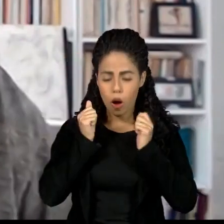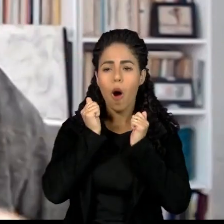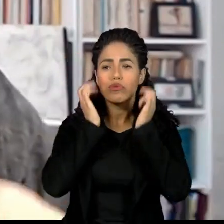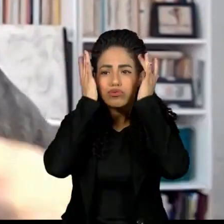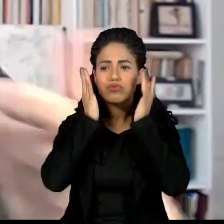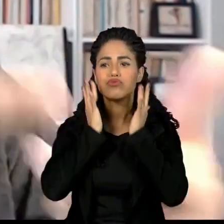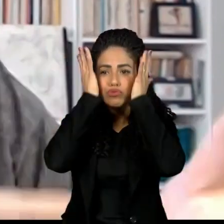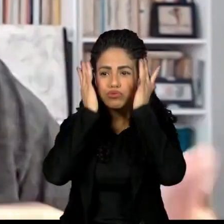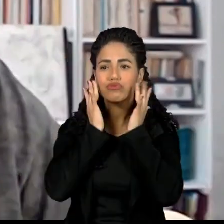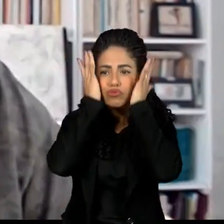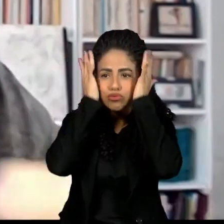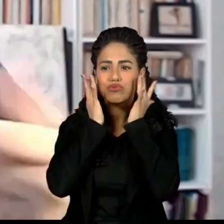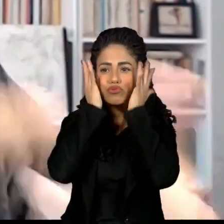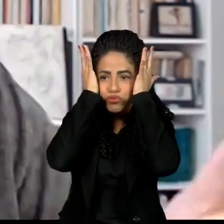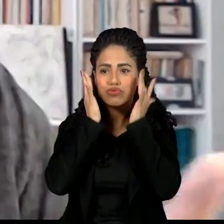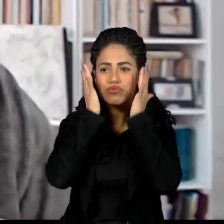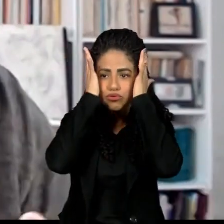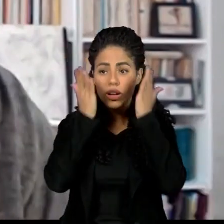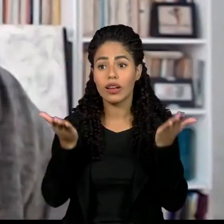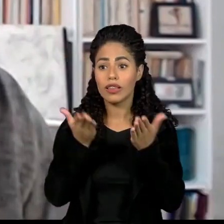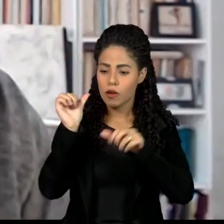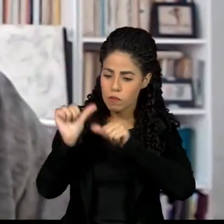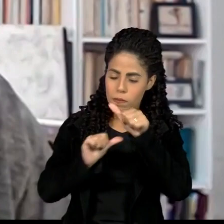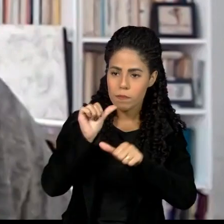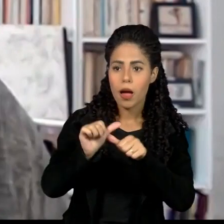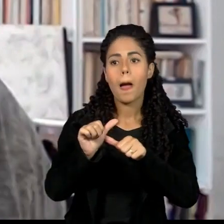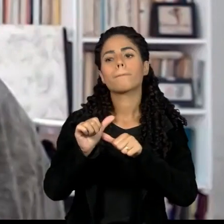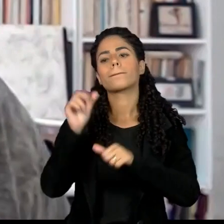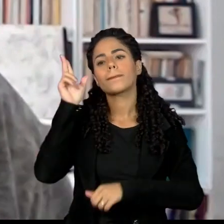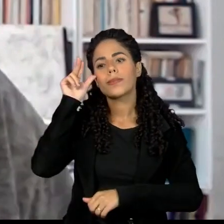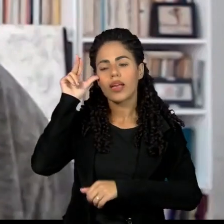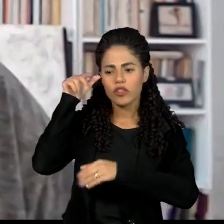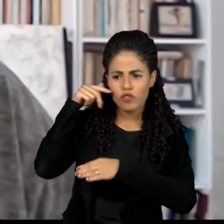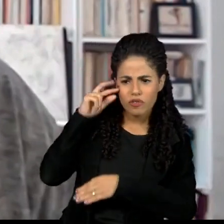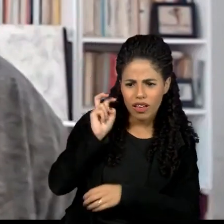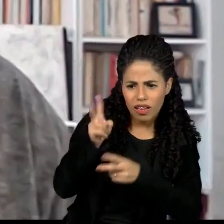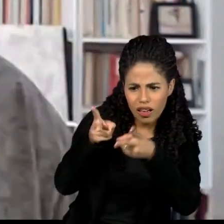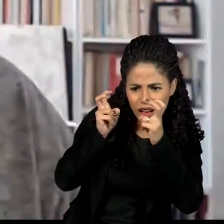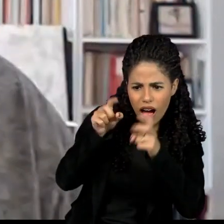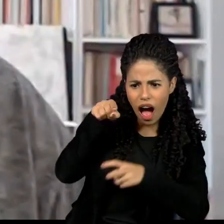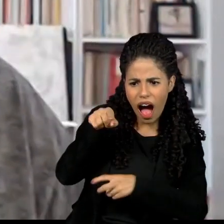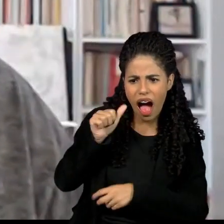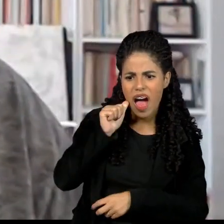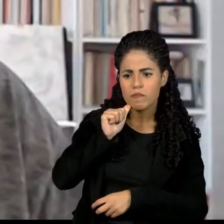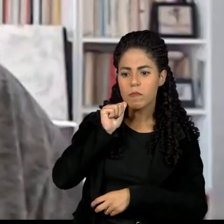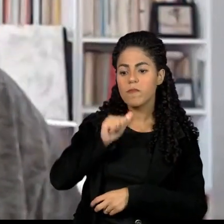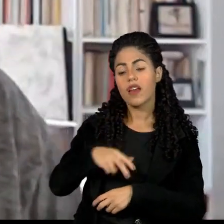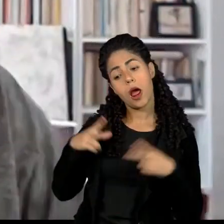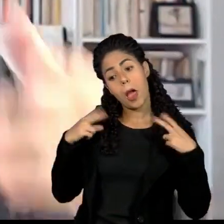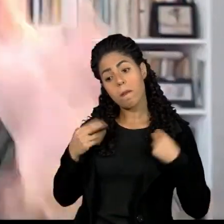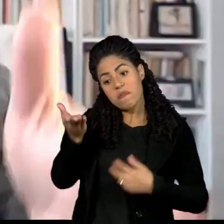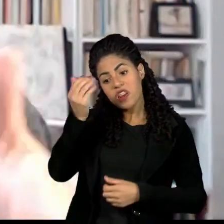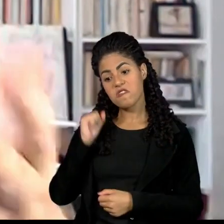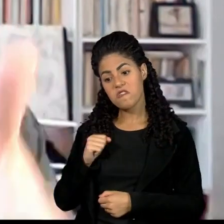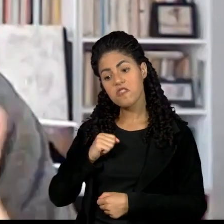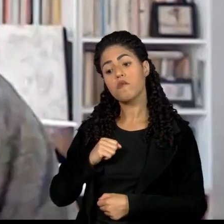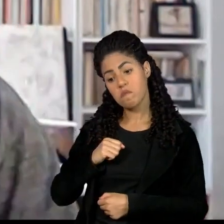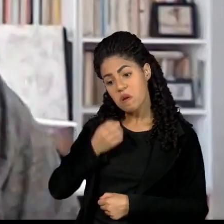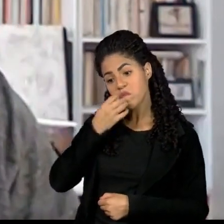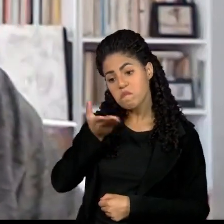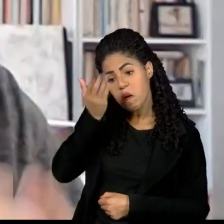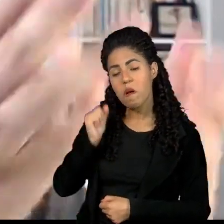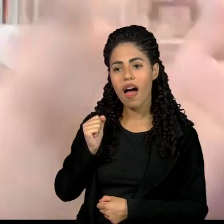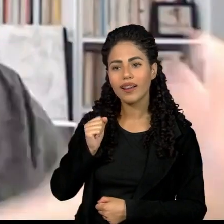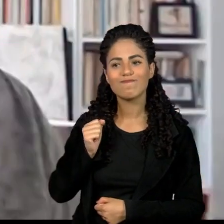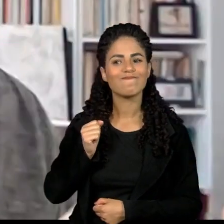ainda hoje, né? E eu costumo dizer que a gente forma a mula sem cabeças toda vez que a gente fala que uma mulher mereceu ser abusada porque ela estava usando a roupa